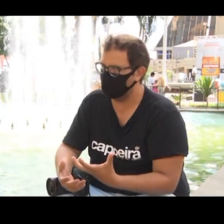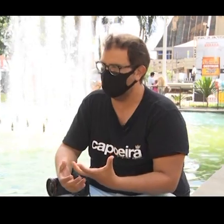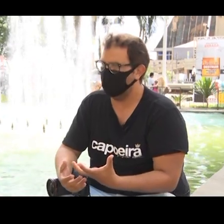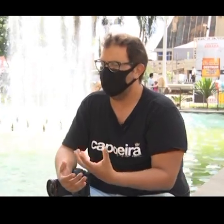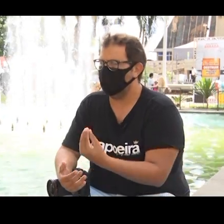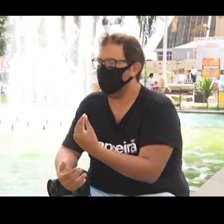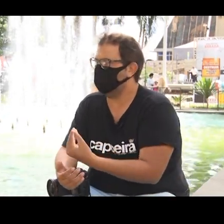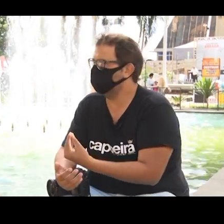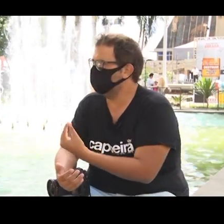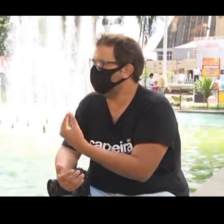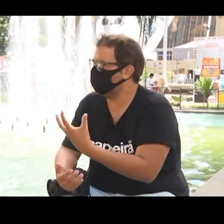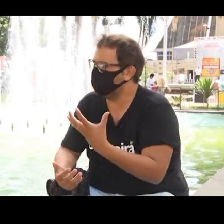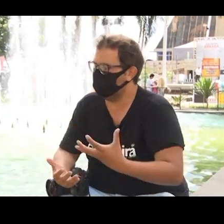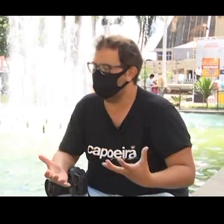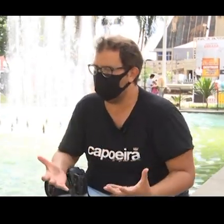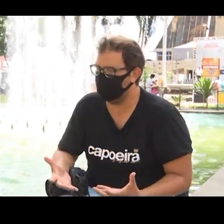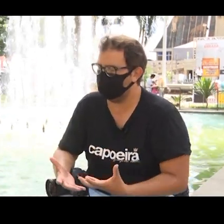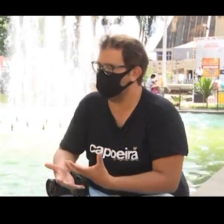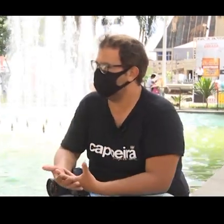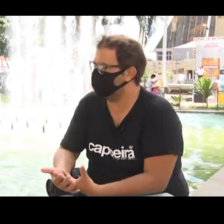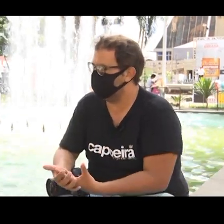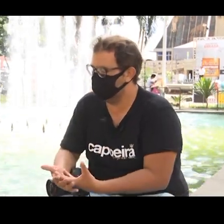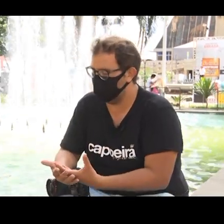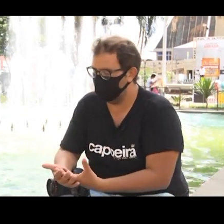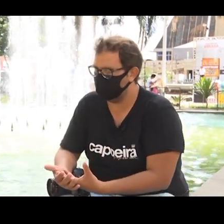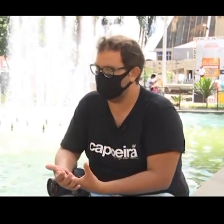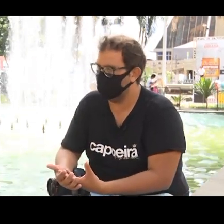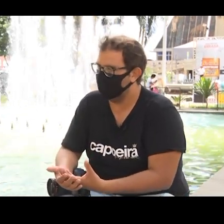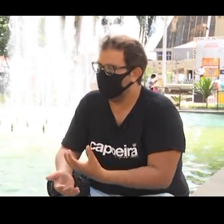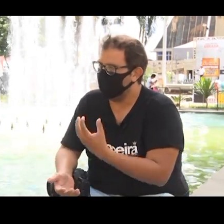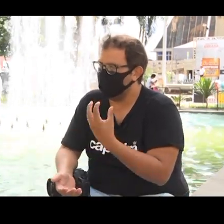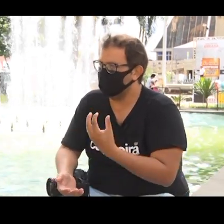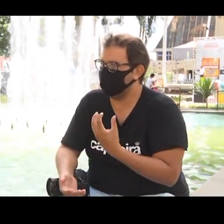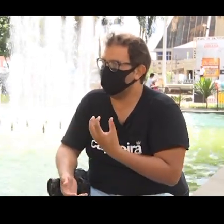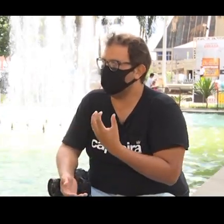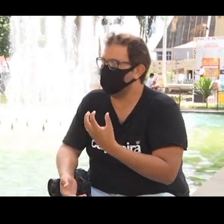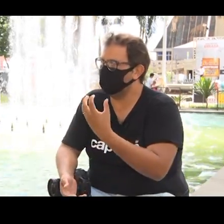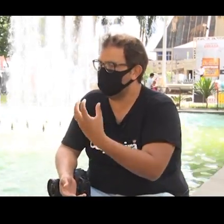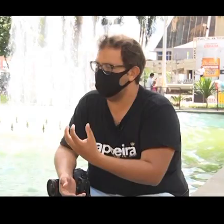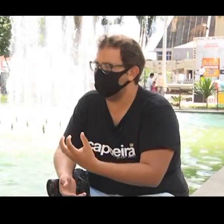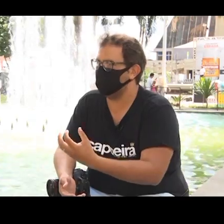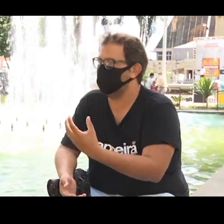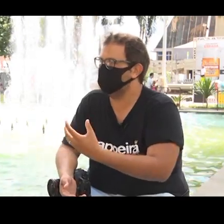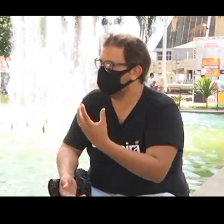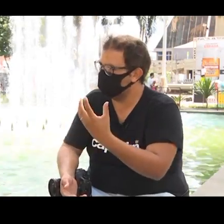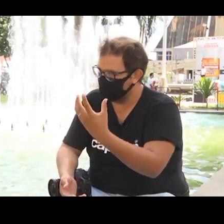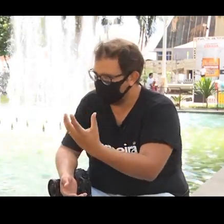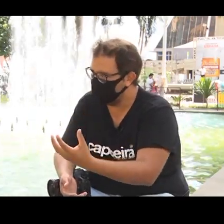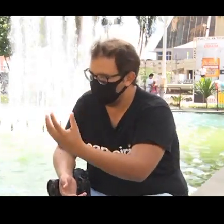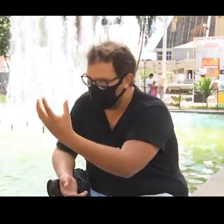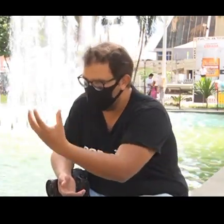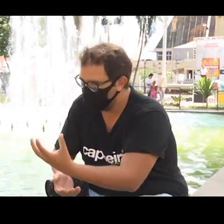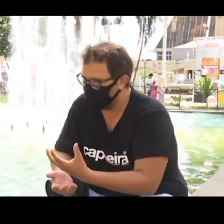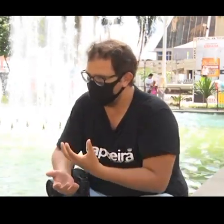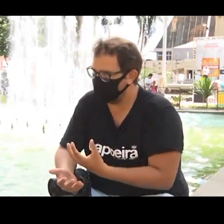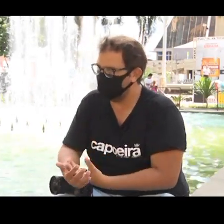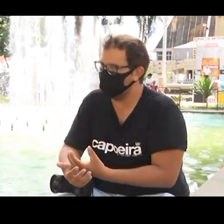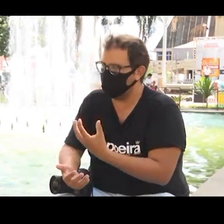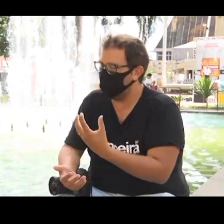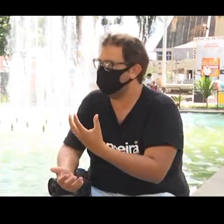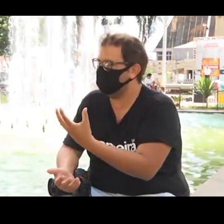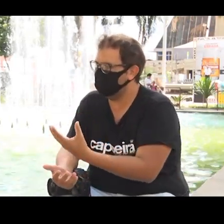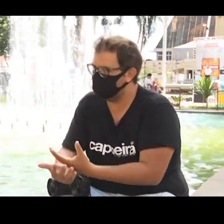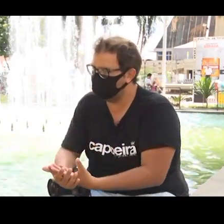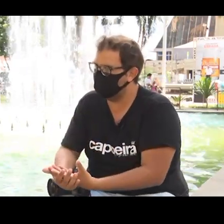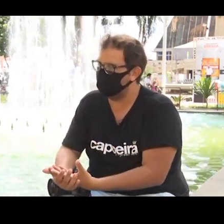acontecimentos. Cara, quando a gente está aqui na Praça Rui Barbosa, e você vê num dia, 2 horas da tarde ou 11 horas da manhã,